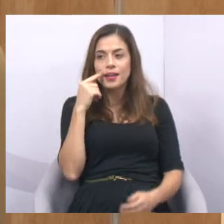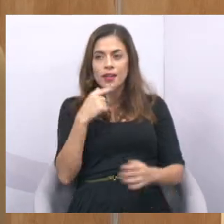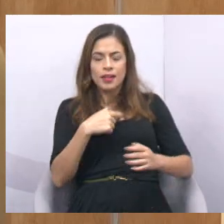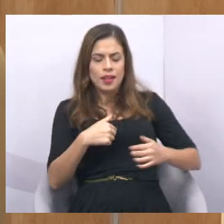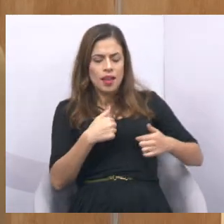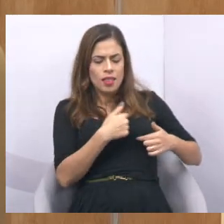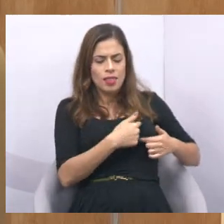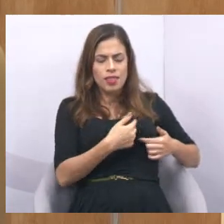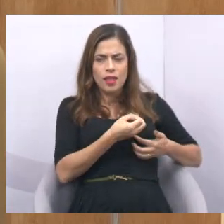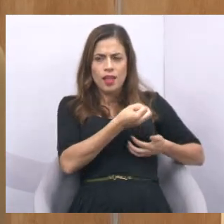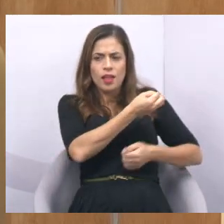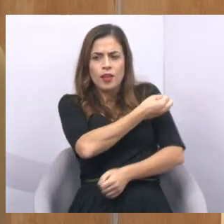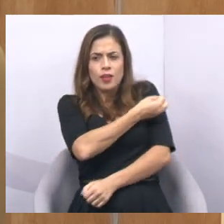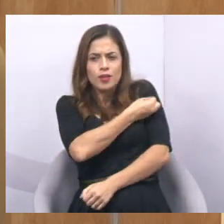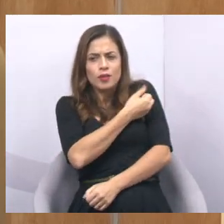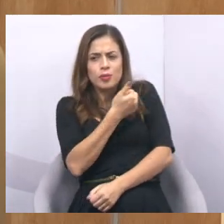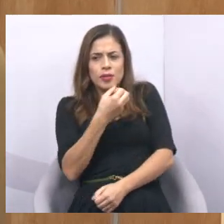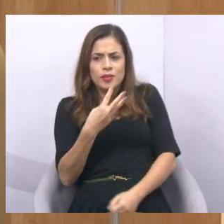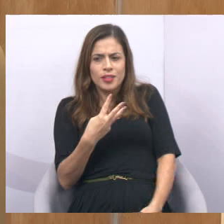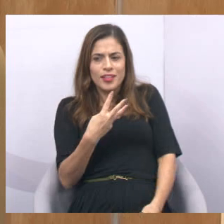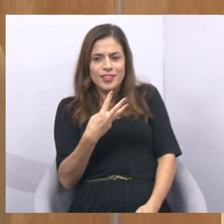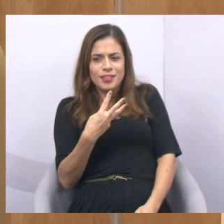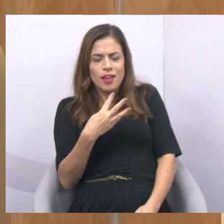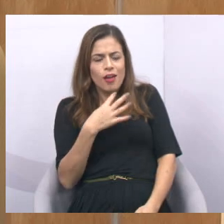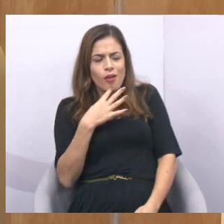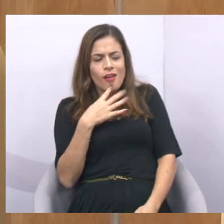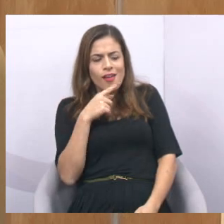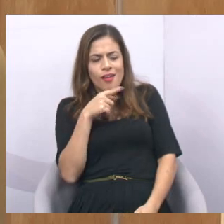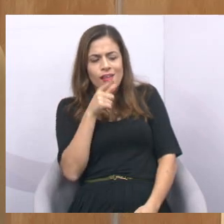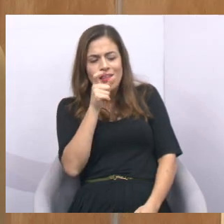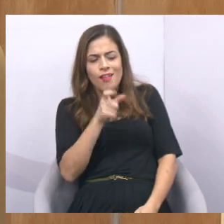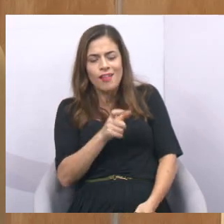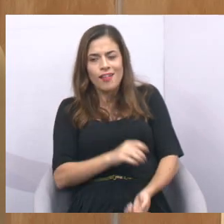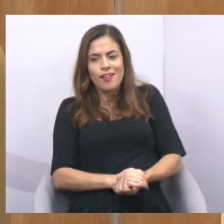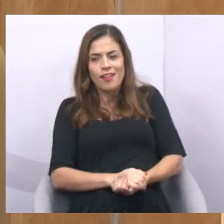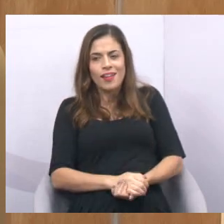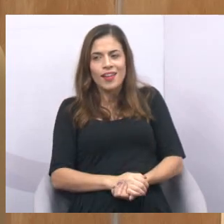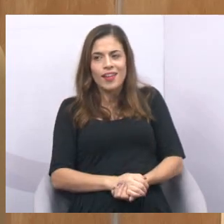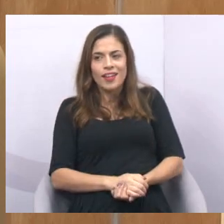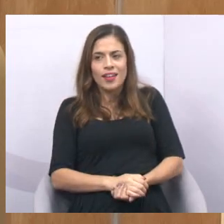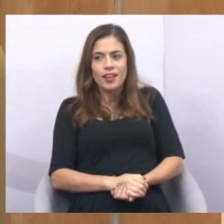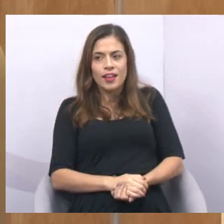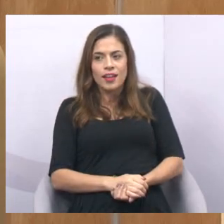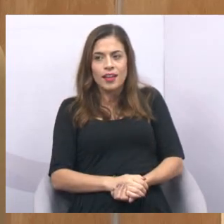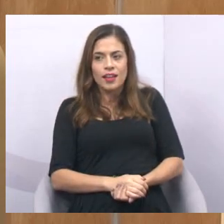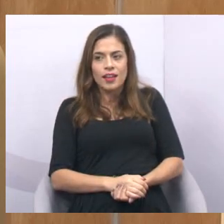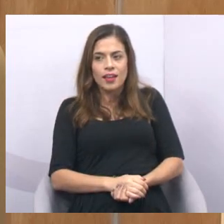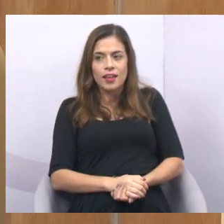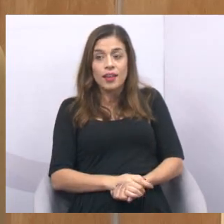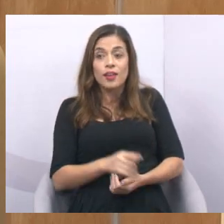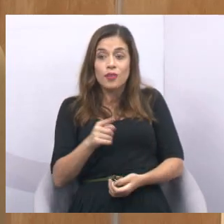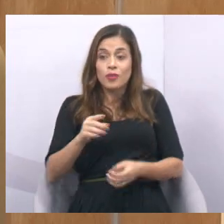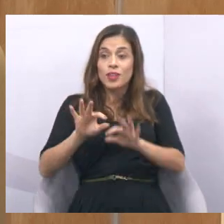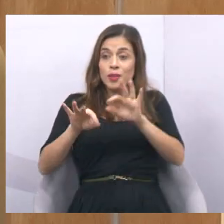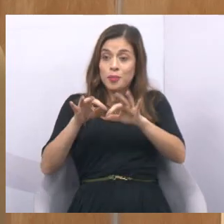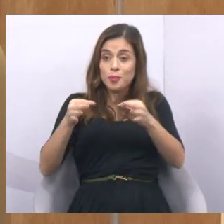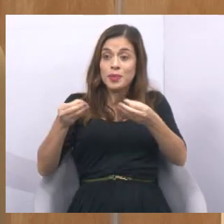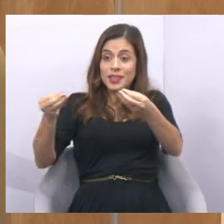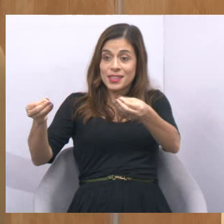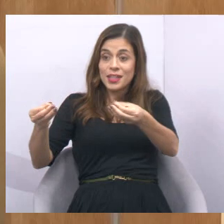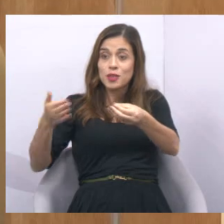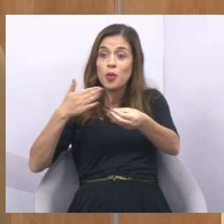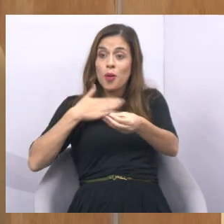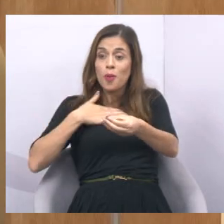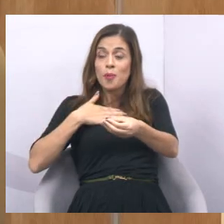número 13, falei: pô, eu conheço esse cara aí. Aí ele falou: isso aqui você deu de presente para o meu avô,